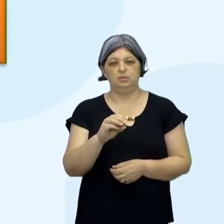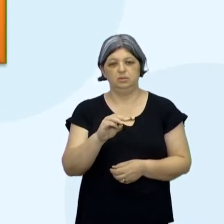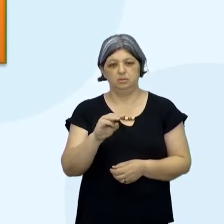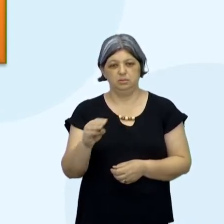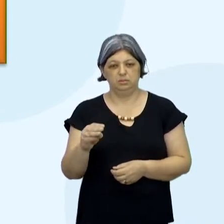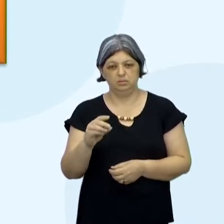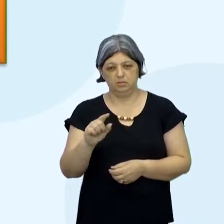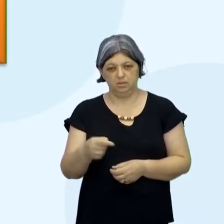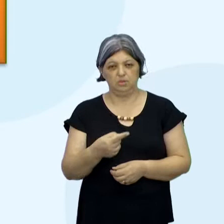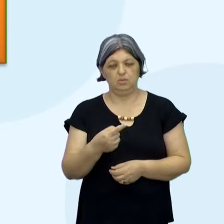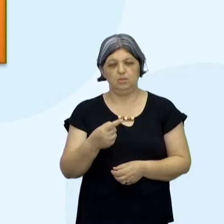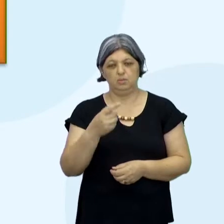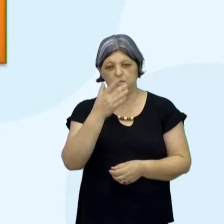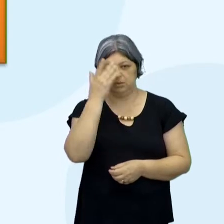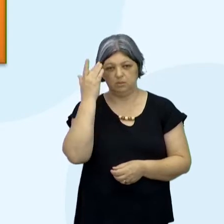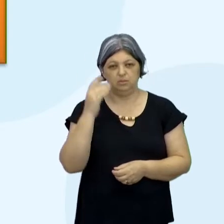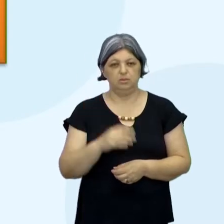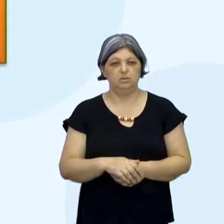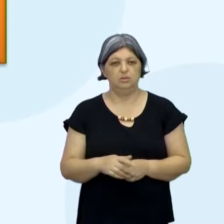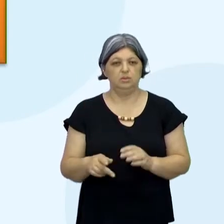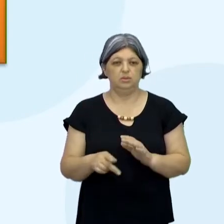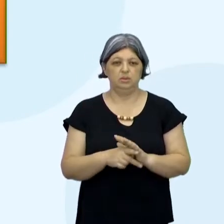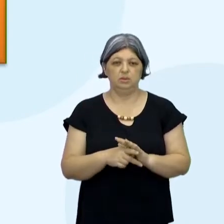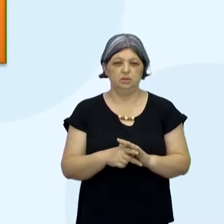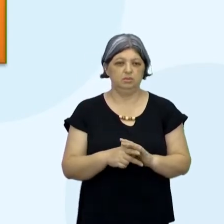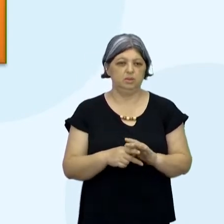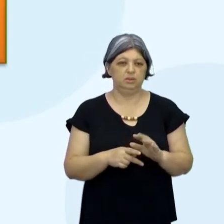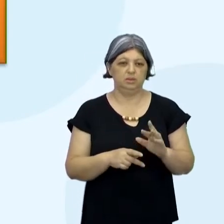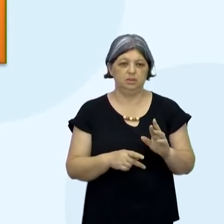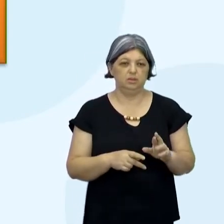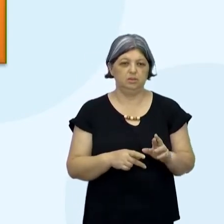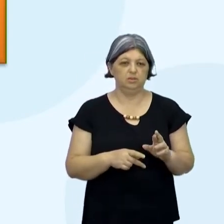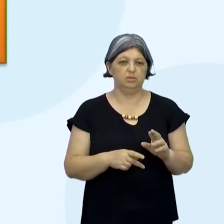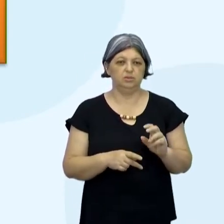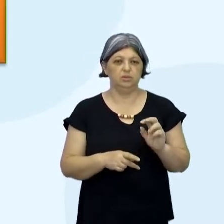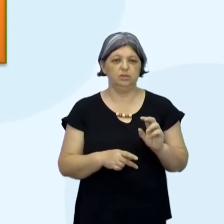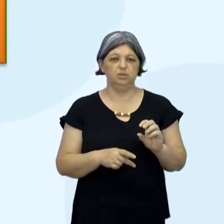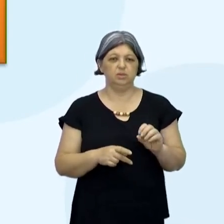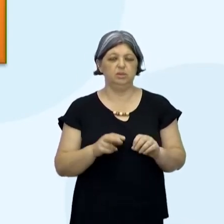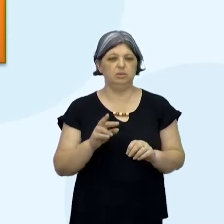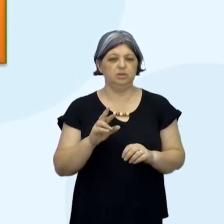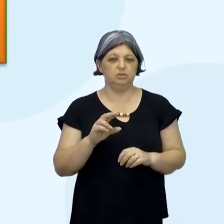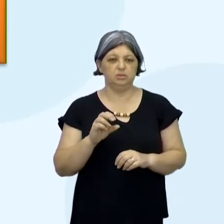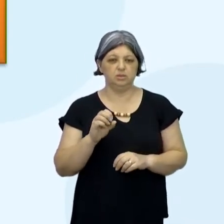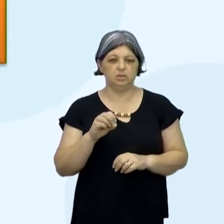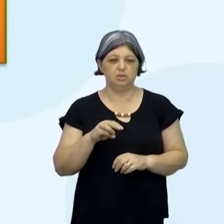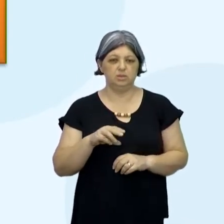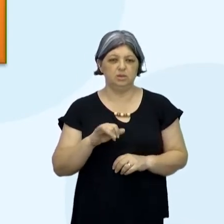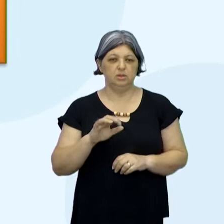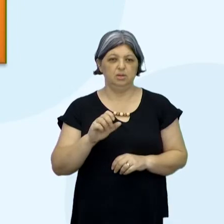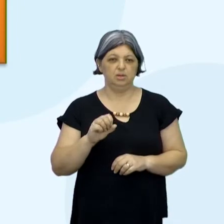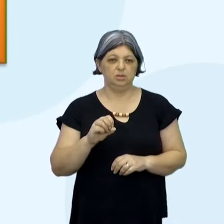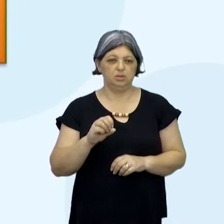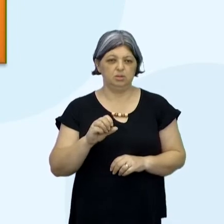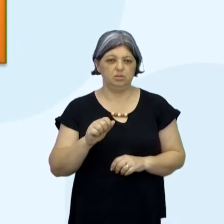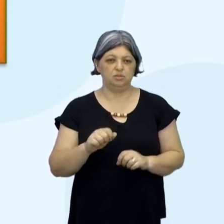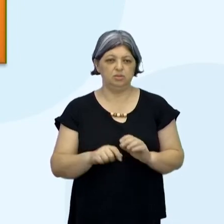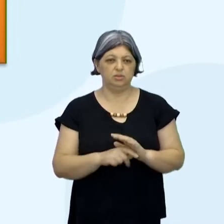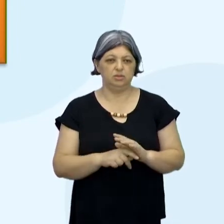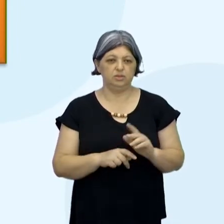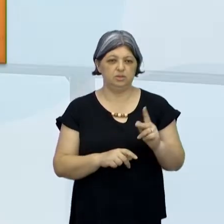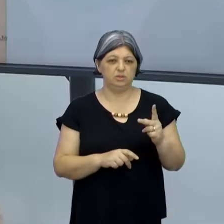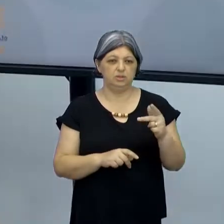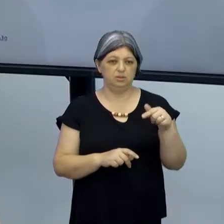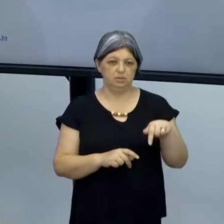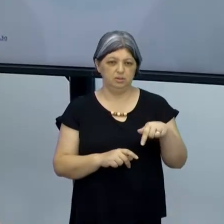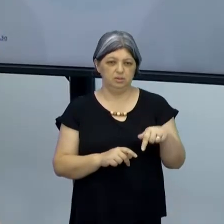E em 27º, Roraima, com pouco mais aí de 650 mil habitantes.